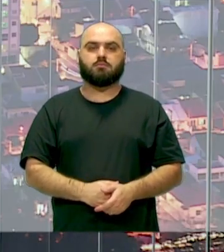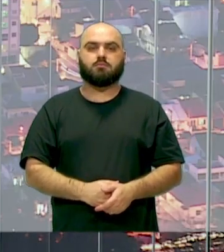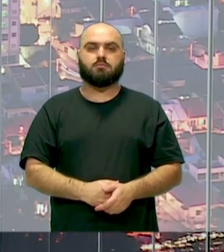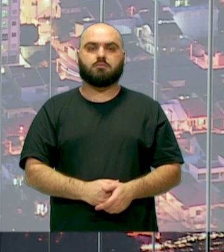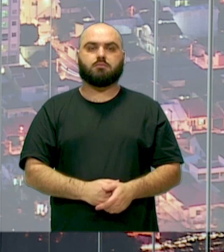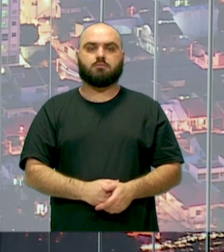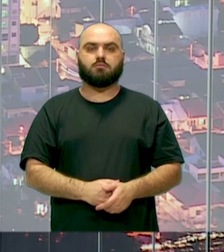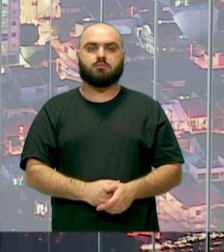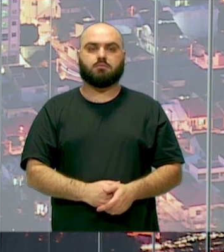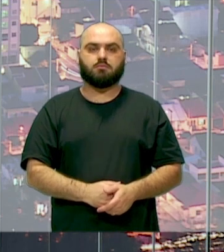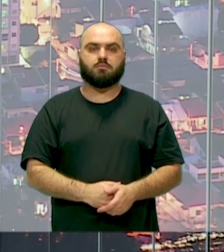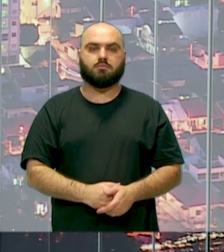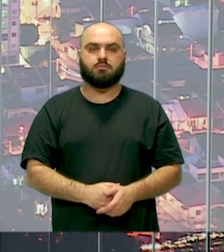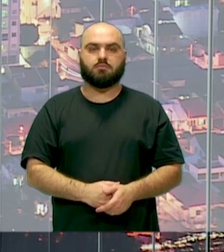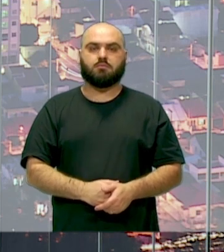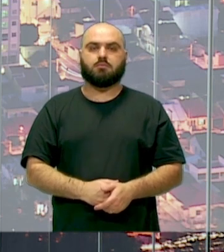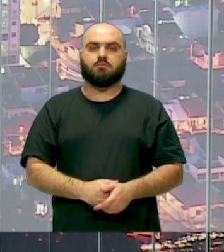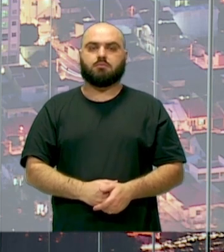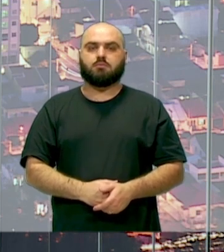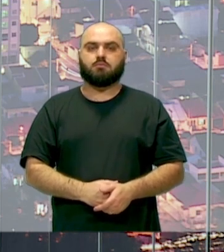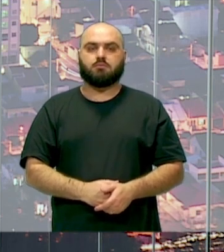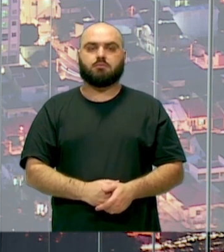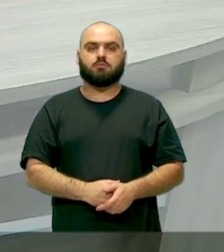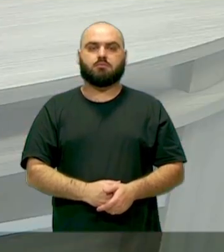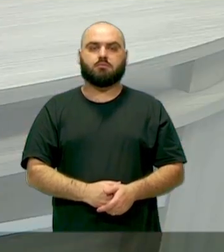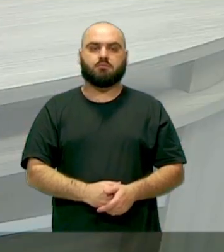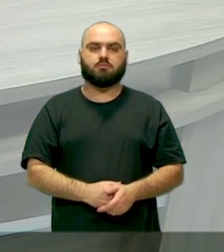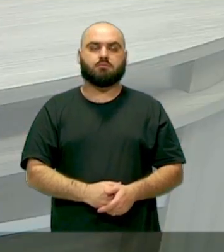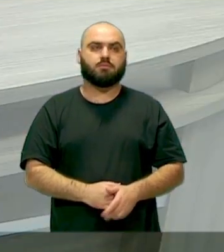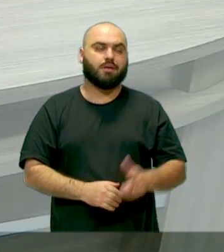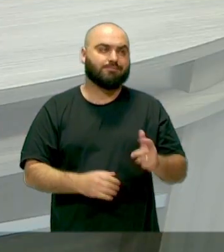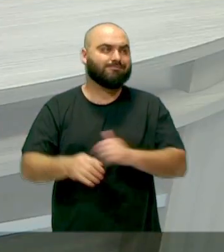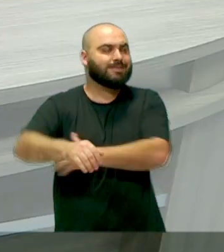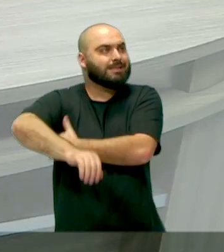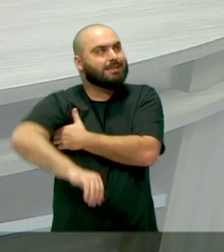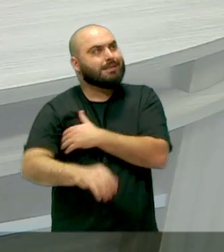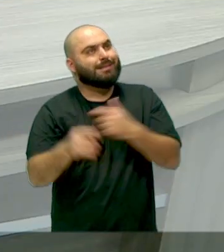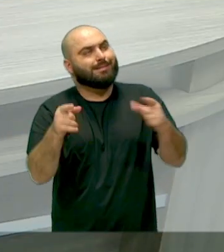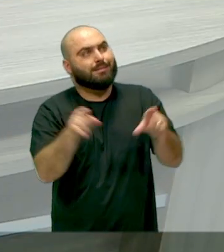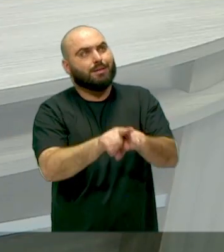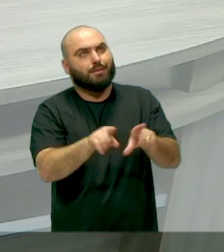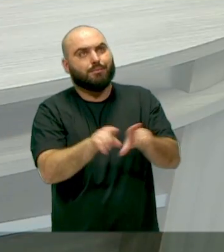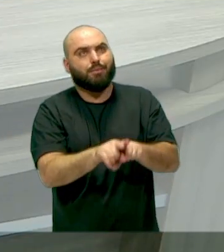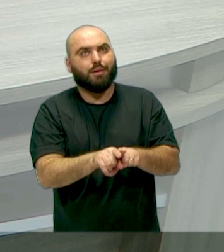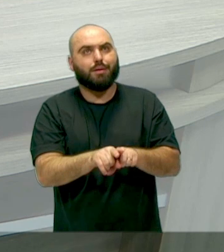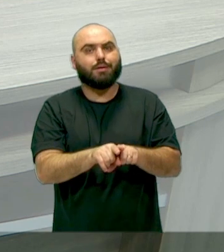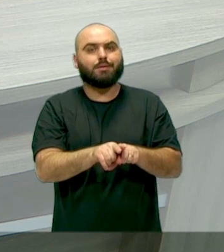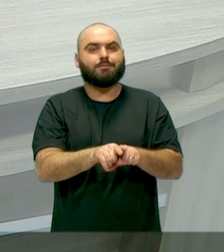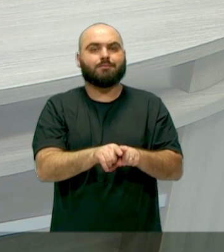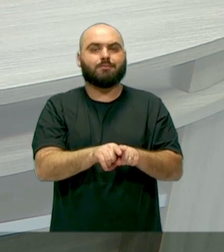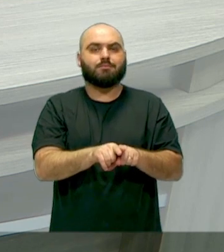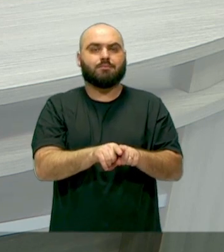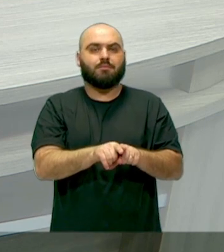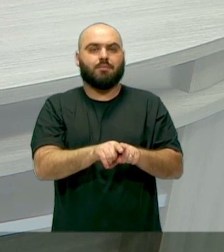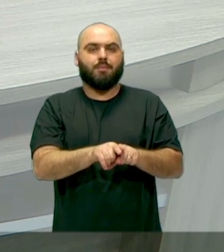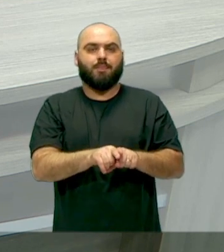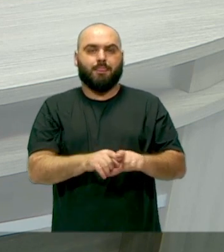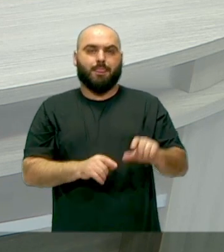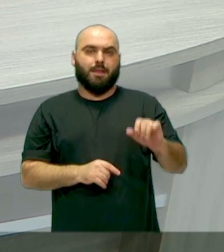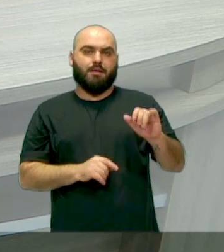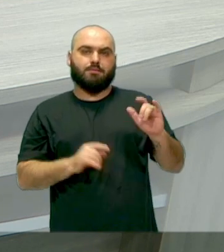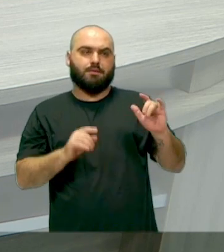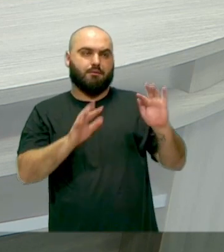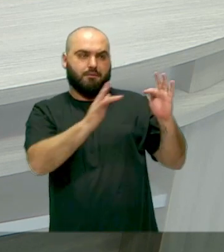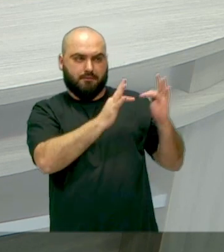inclusive, né, com o esvaziamento, digamos assim, do Instituto Palmares, da Fundação